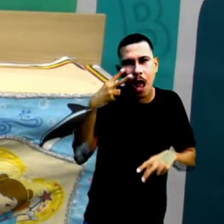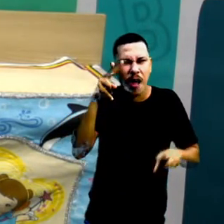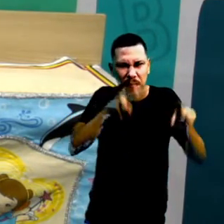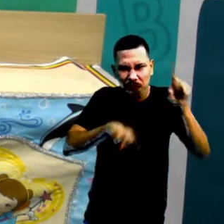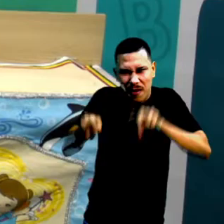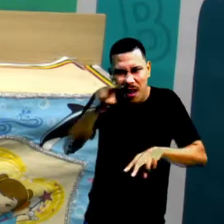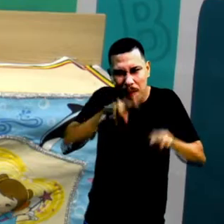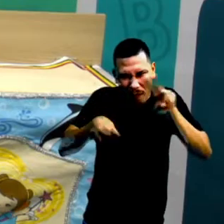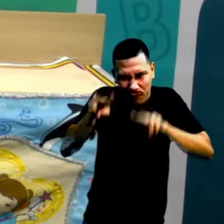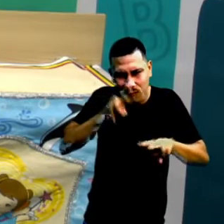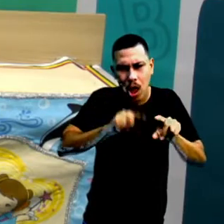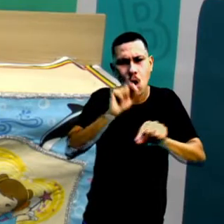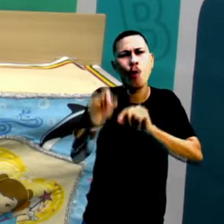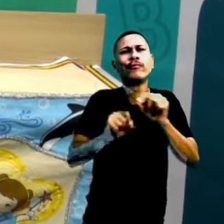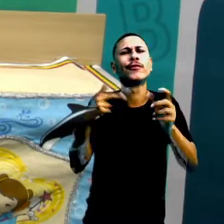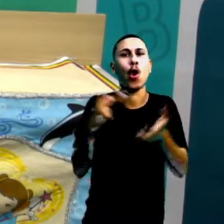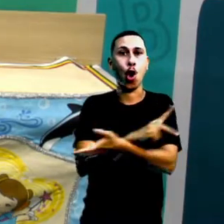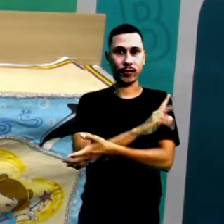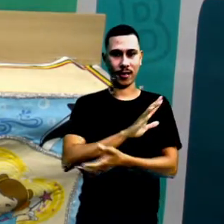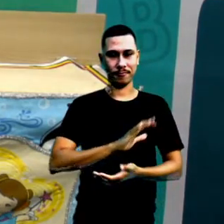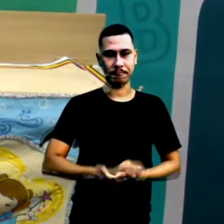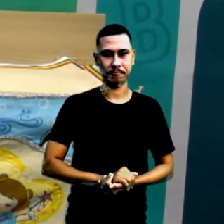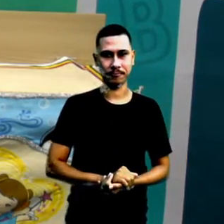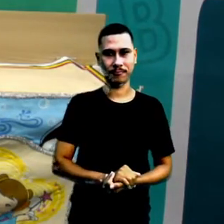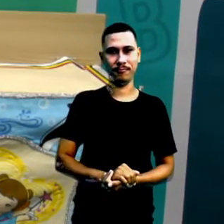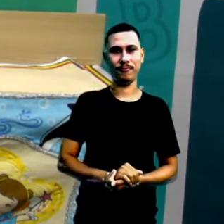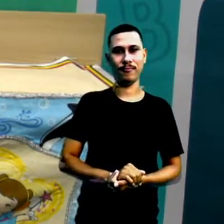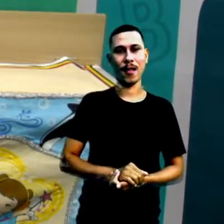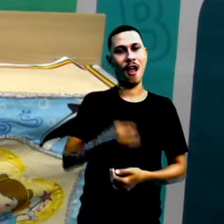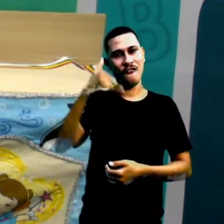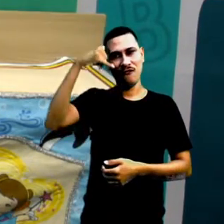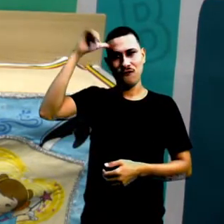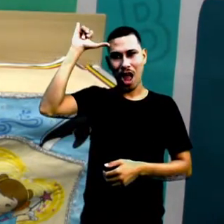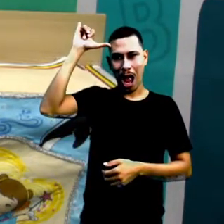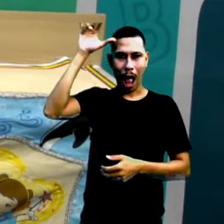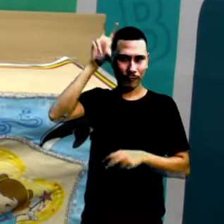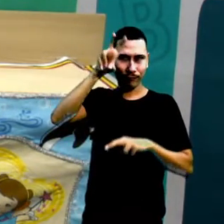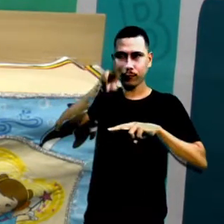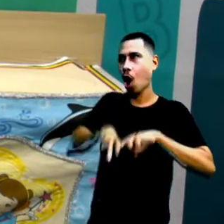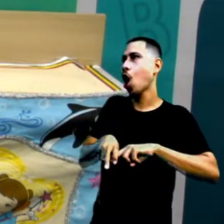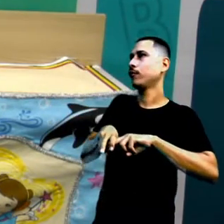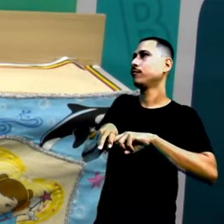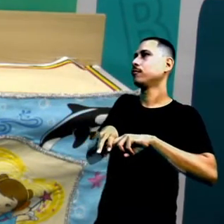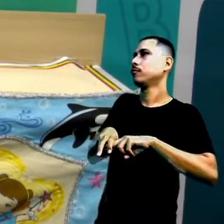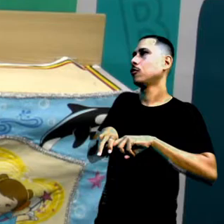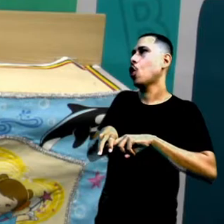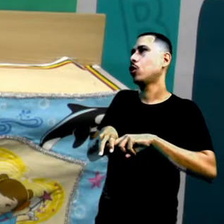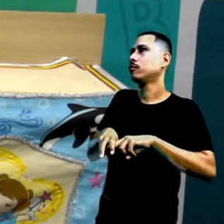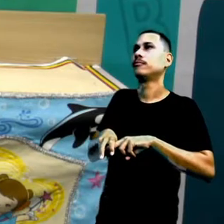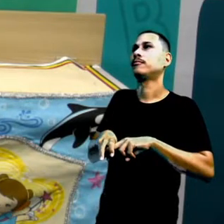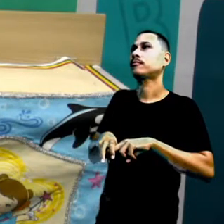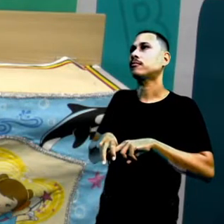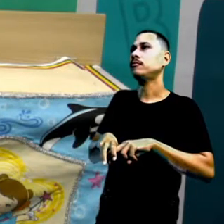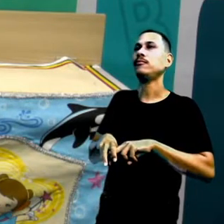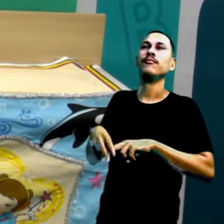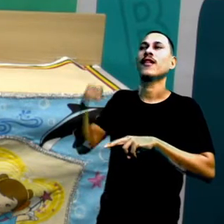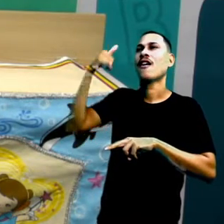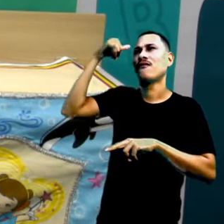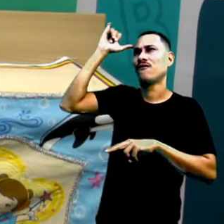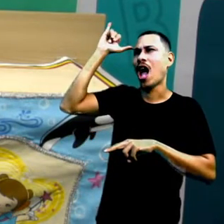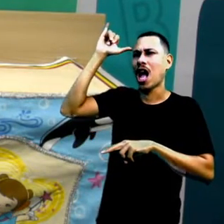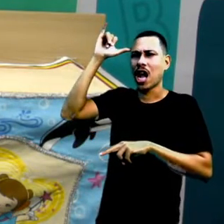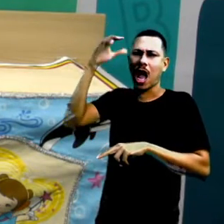acontecer tenha Mimosa ficou lá sentada e ela lhe salvo cántico